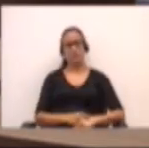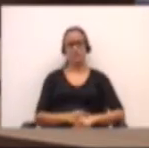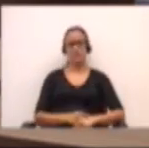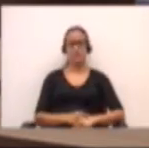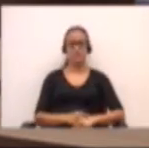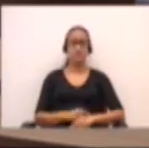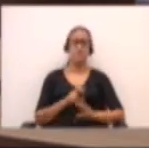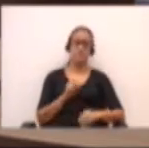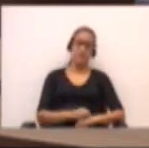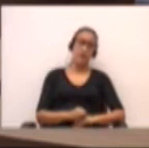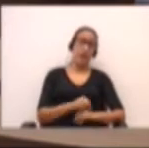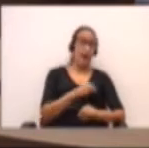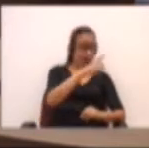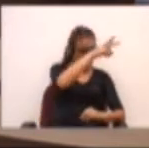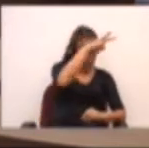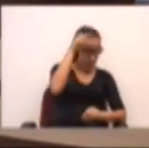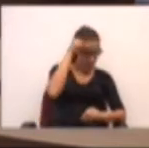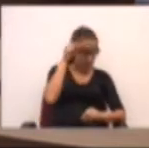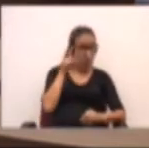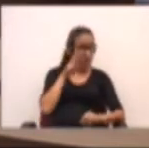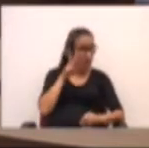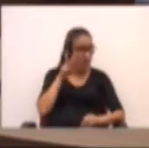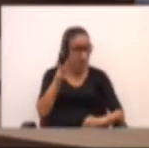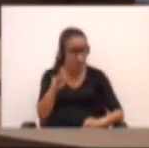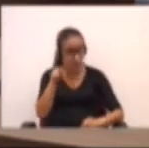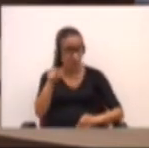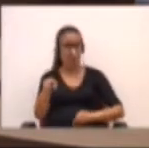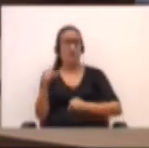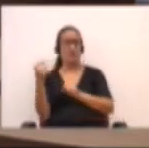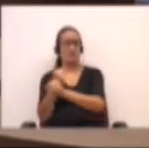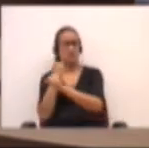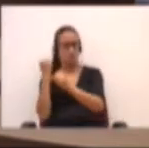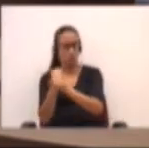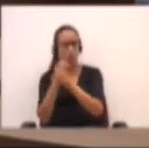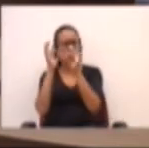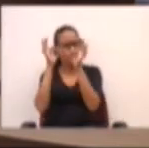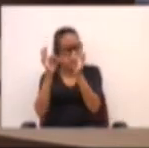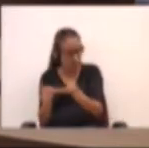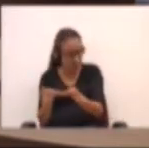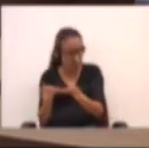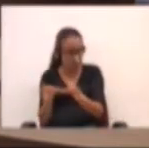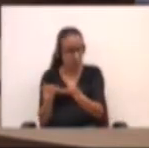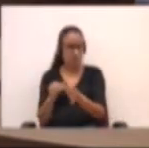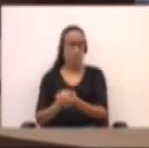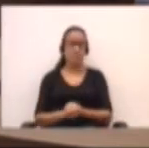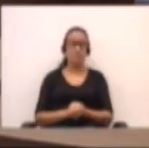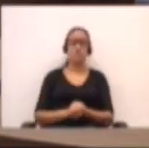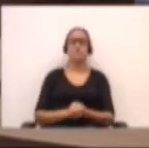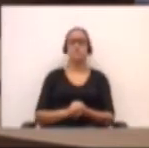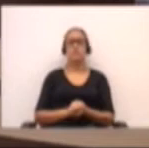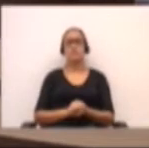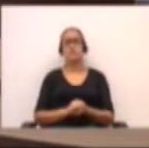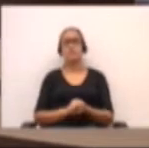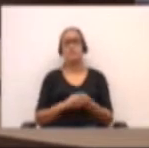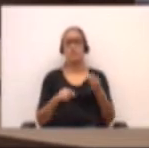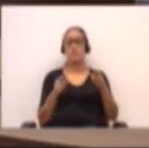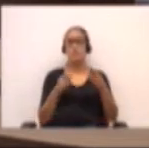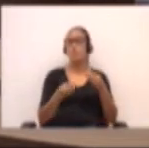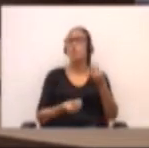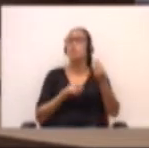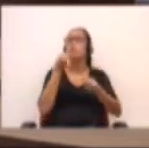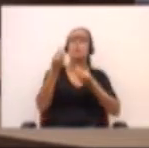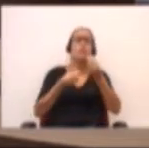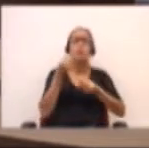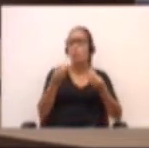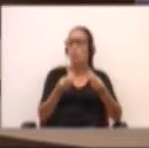passos da mesma têm seguido técnicas corretas na escavação e escoamento. 3. Como a fiscalização